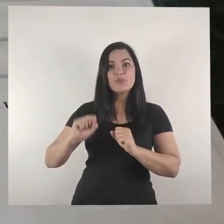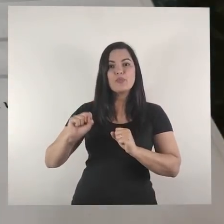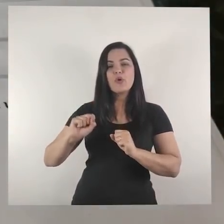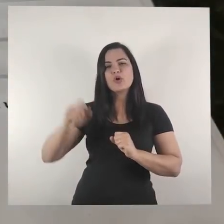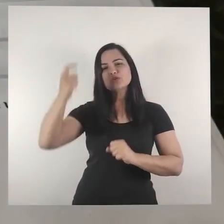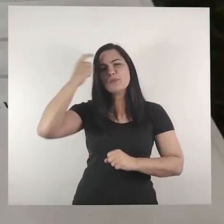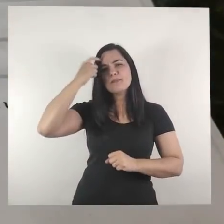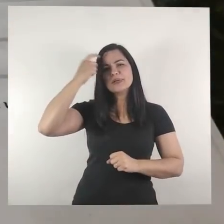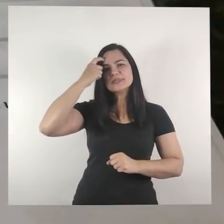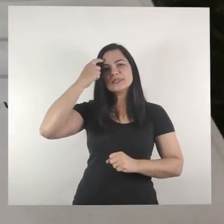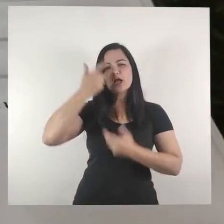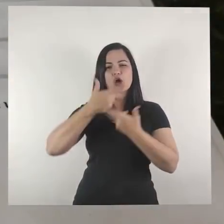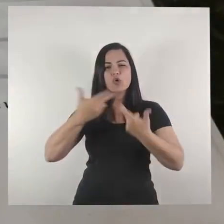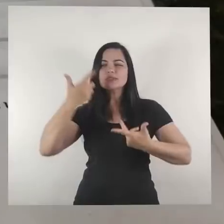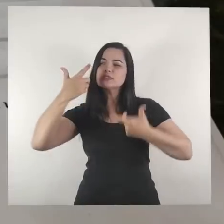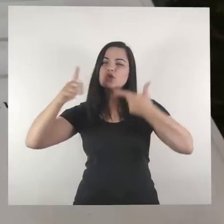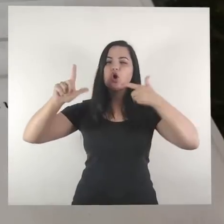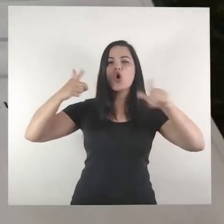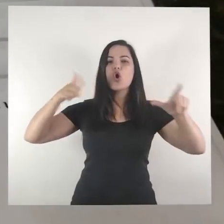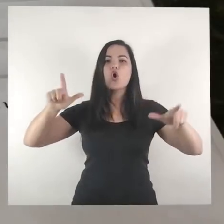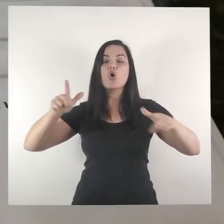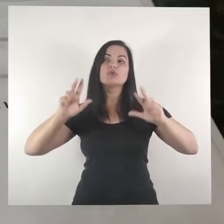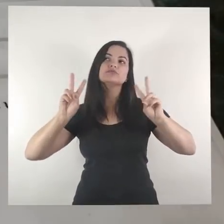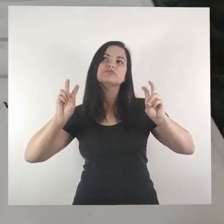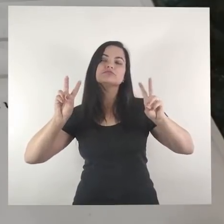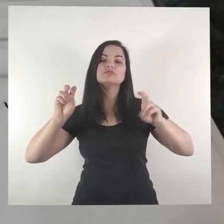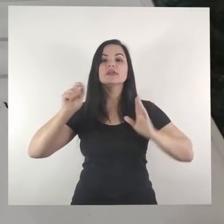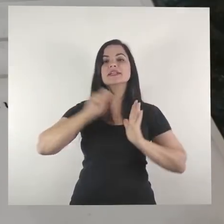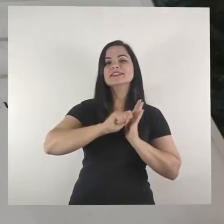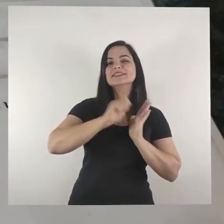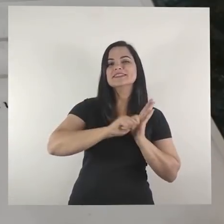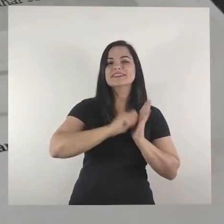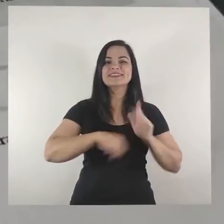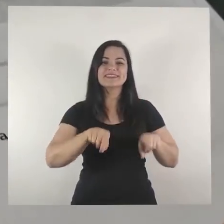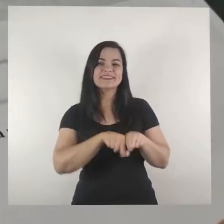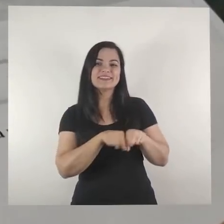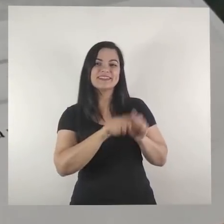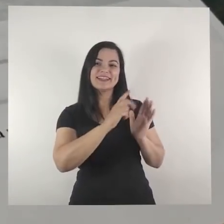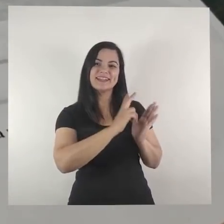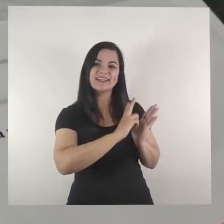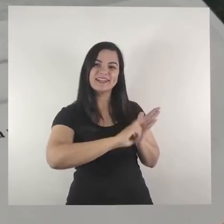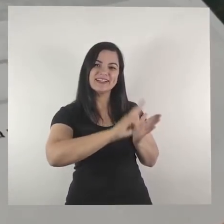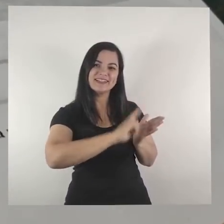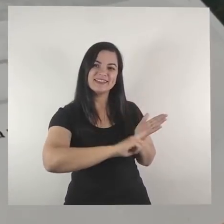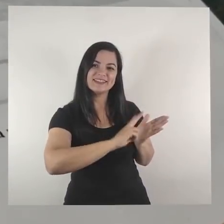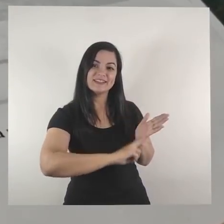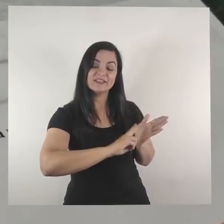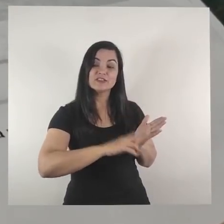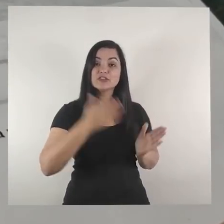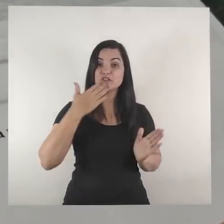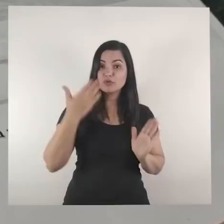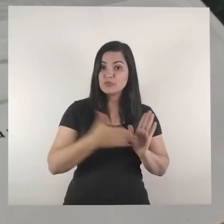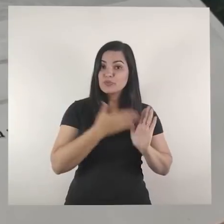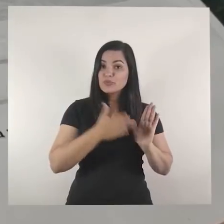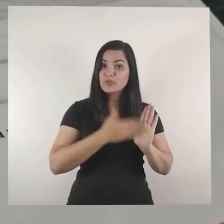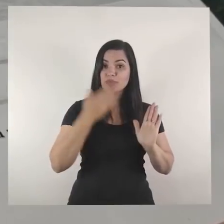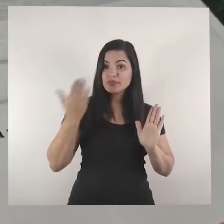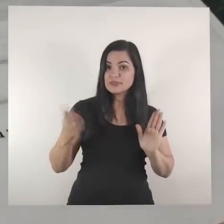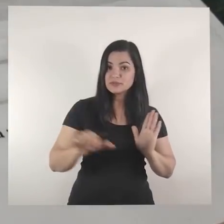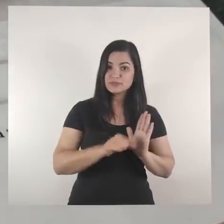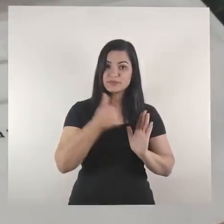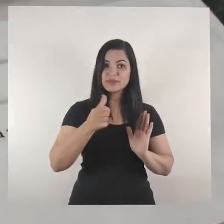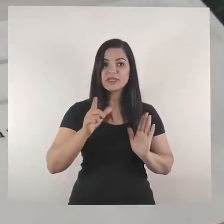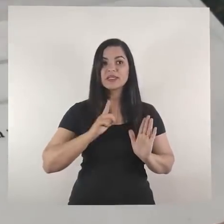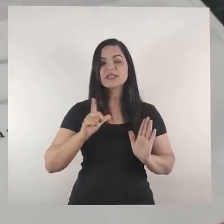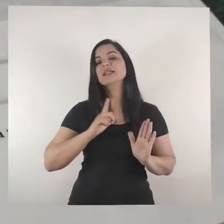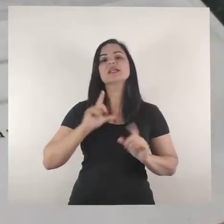tentar pensar outras coisas sobre a escrita e a leitura. Nessa primeira proposta, nós temos um autorretrato. Então aqui